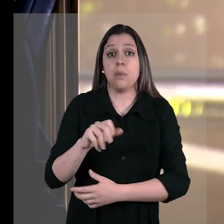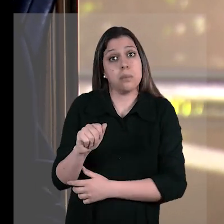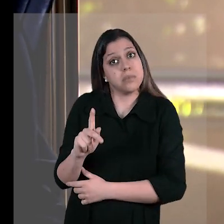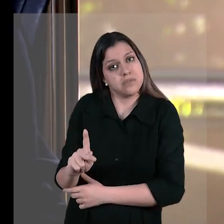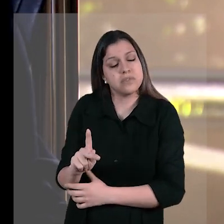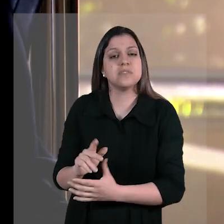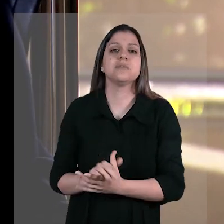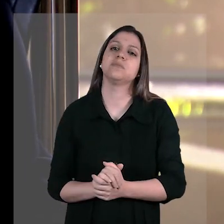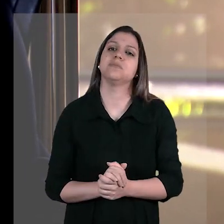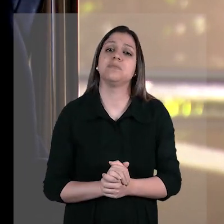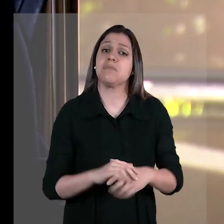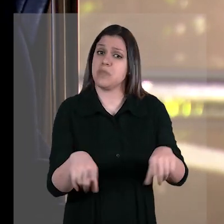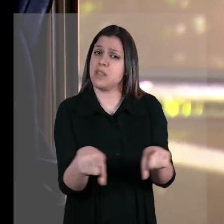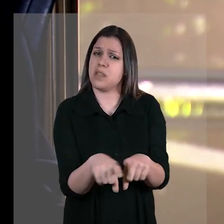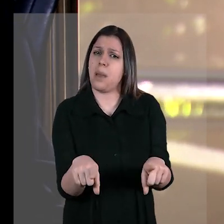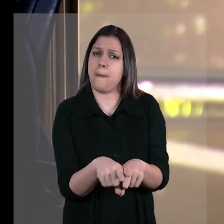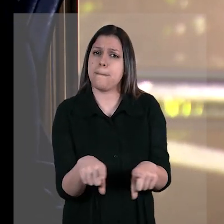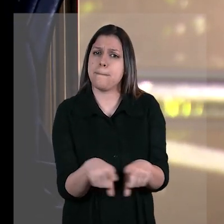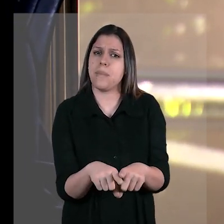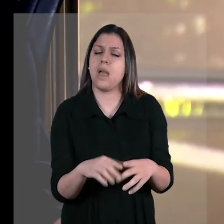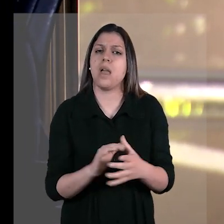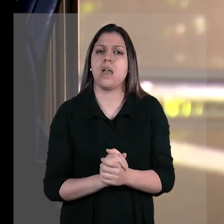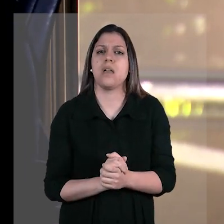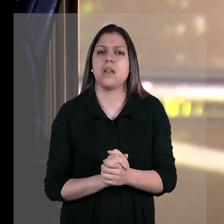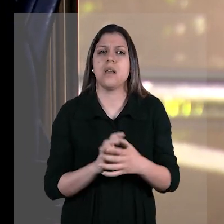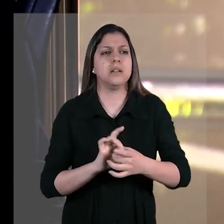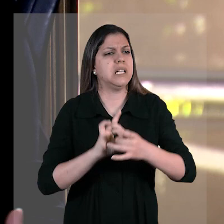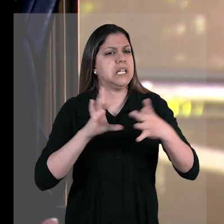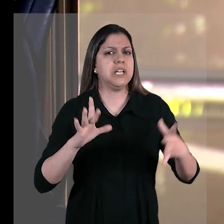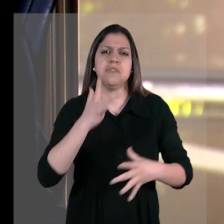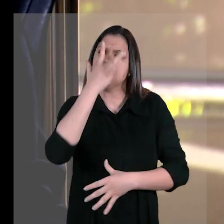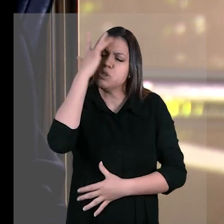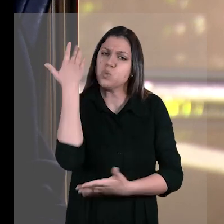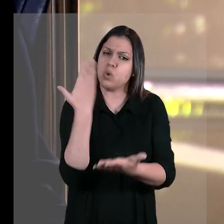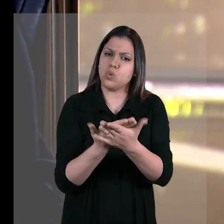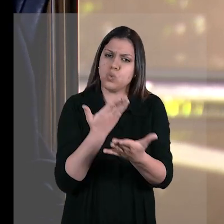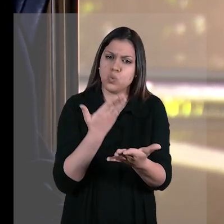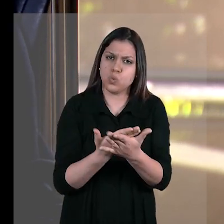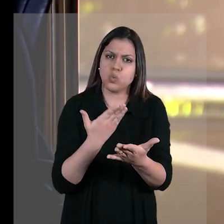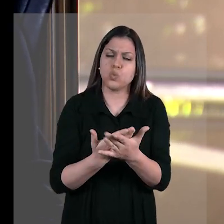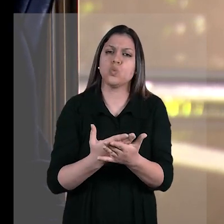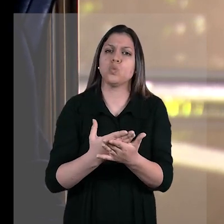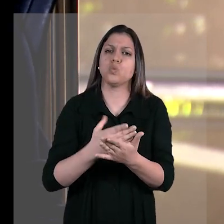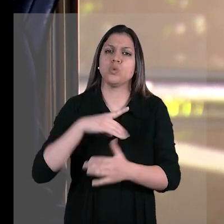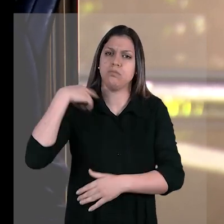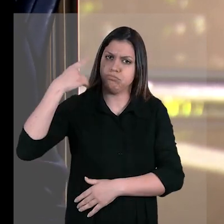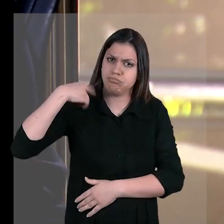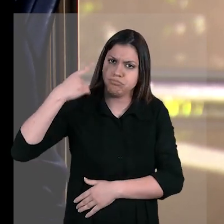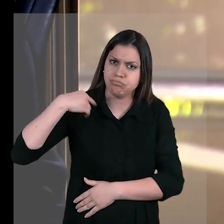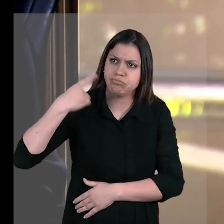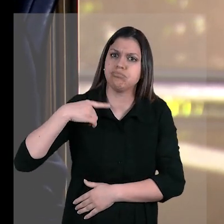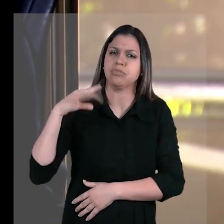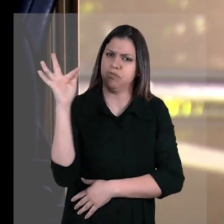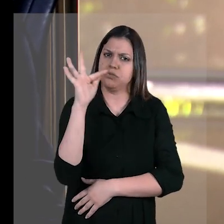da Previdência e também, né, aberto a acadêmicos de direito, né, para